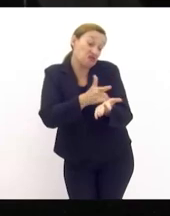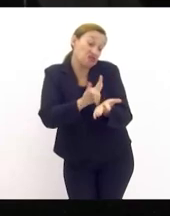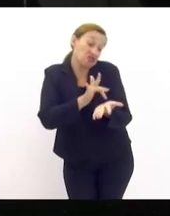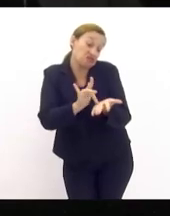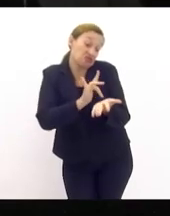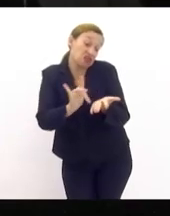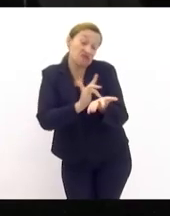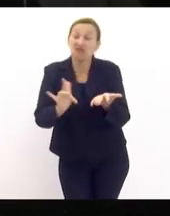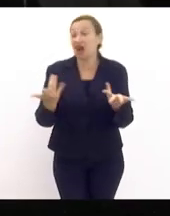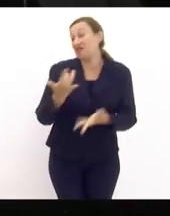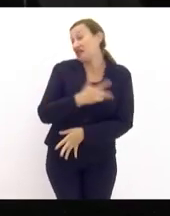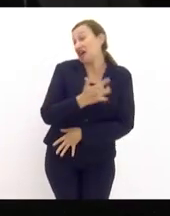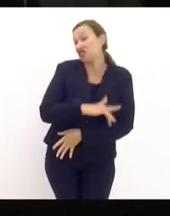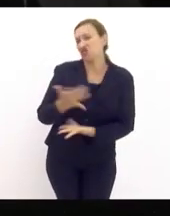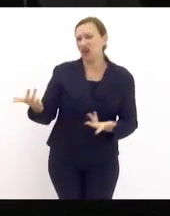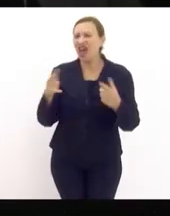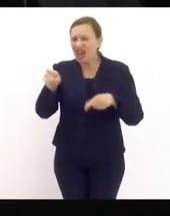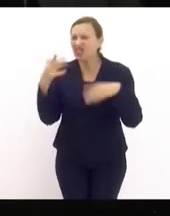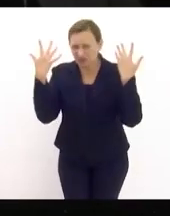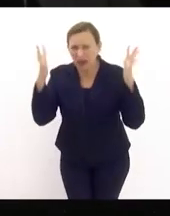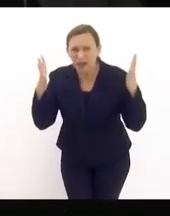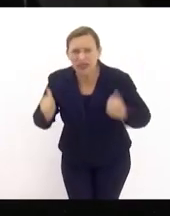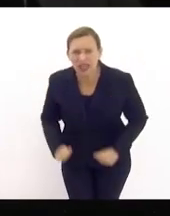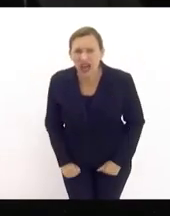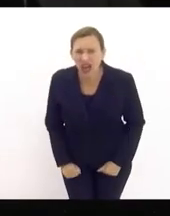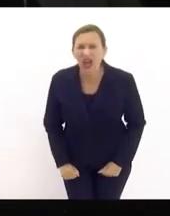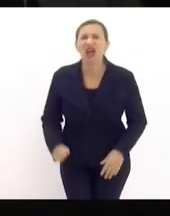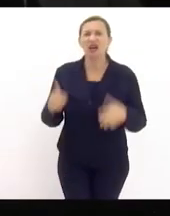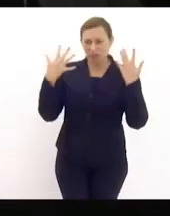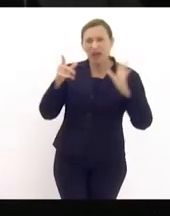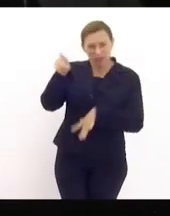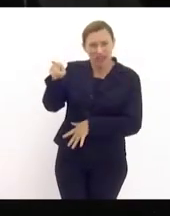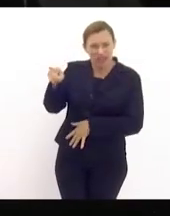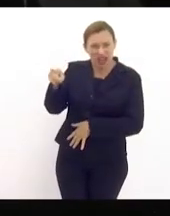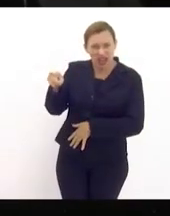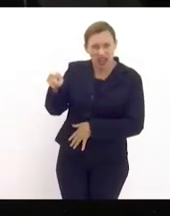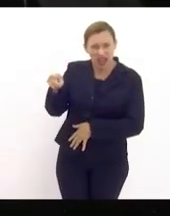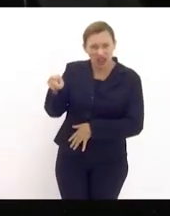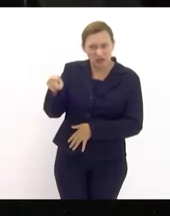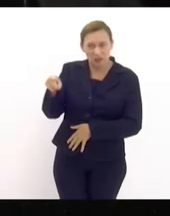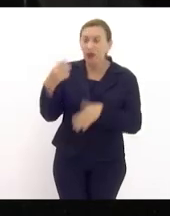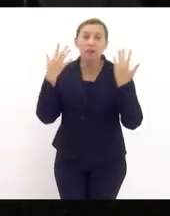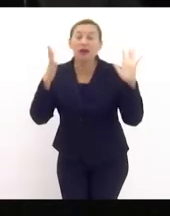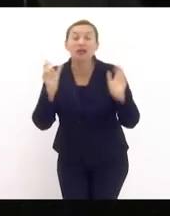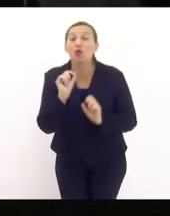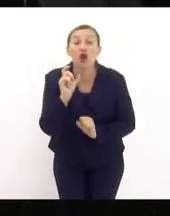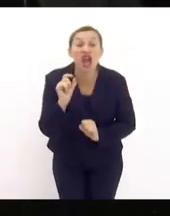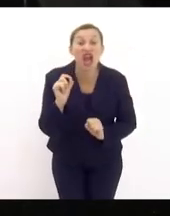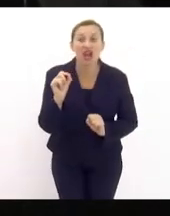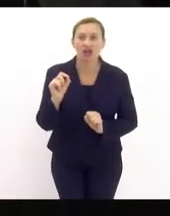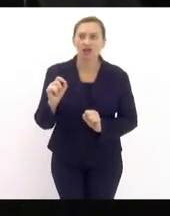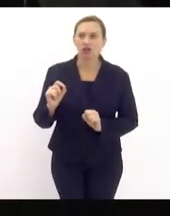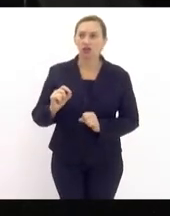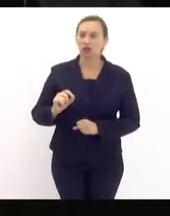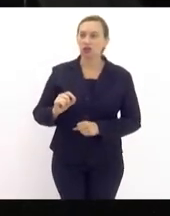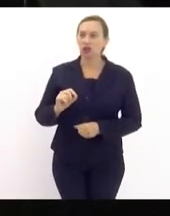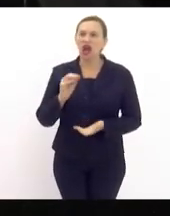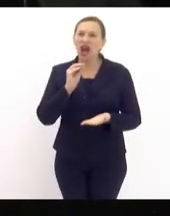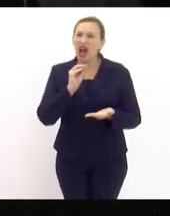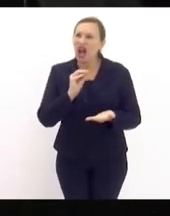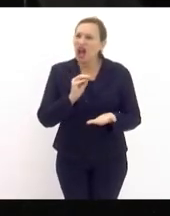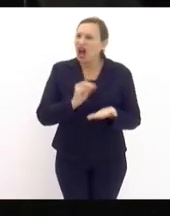É isso que nós vamos comemorar? É isso que nós vamos comemorar? Nós vamos comemorar o quê? O aumento do